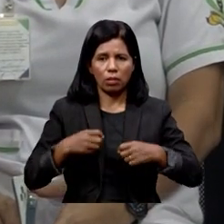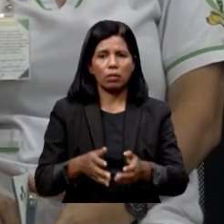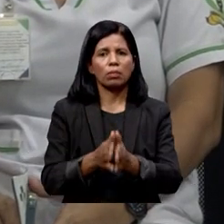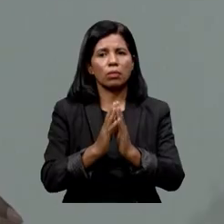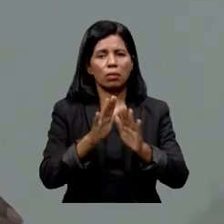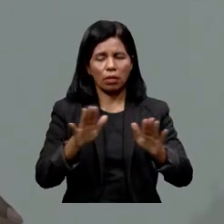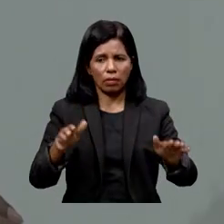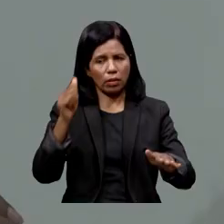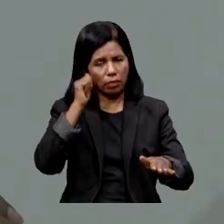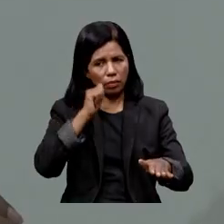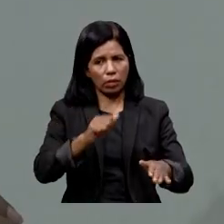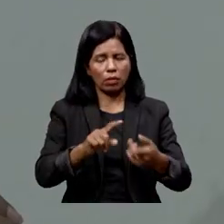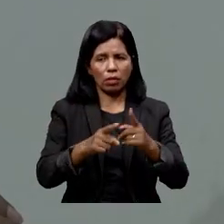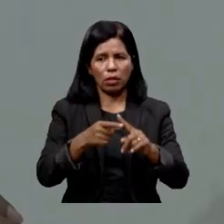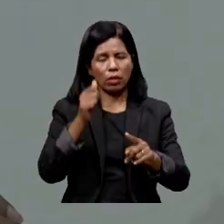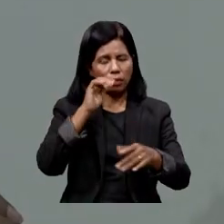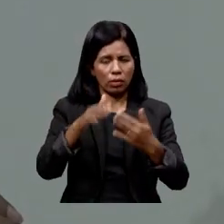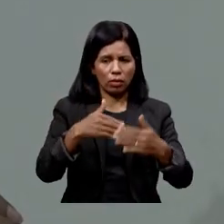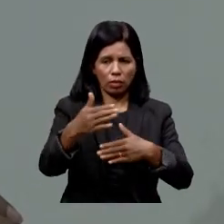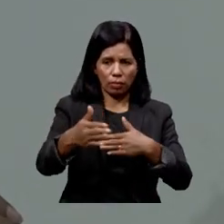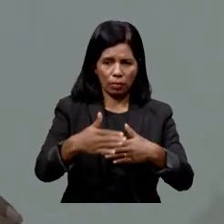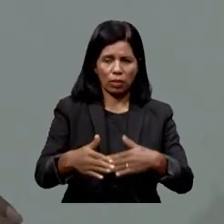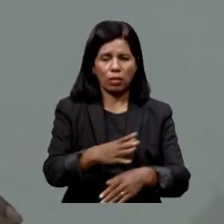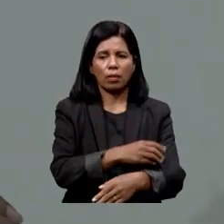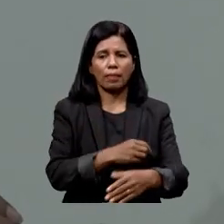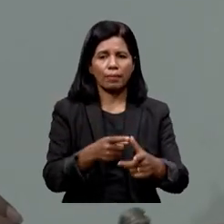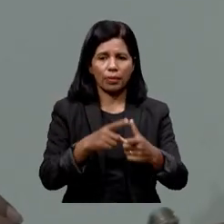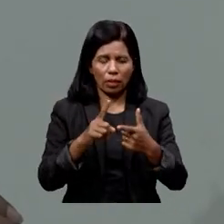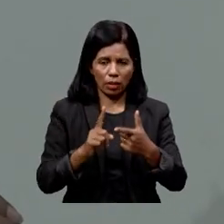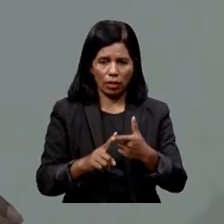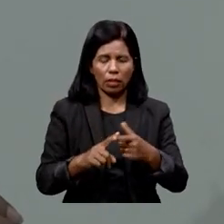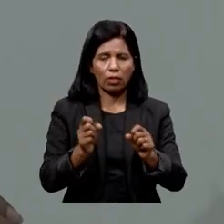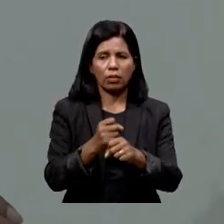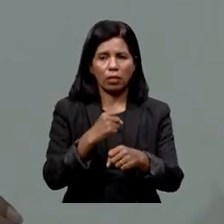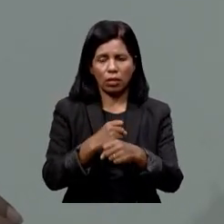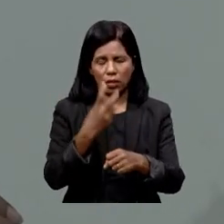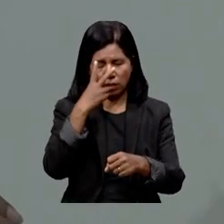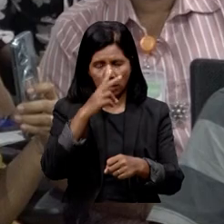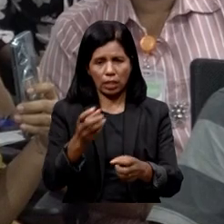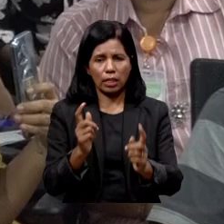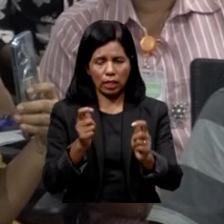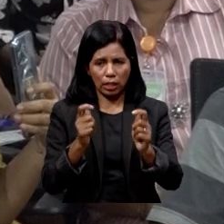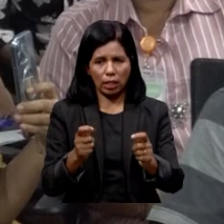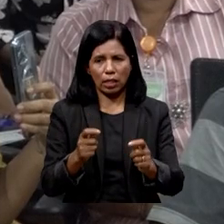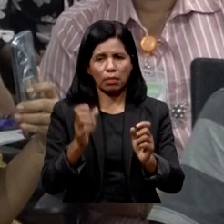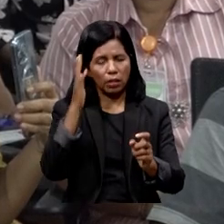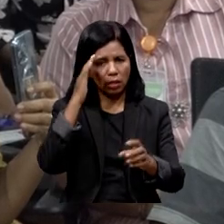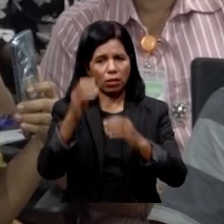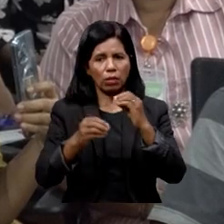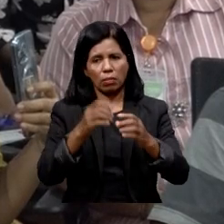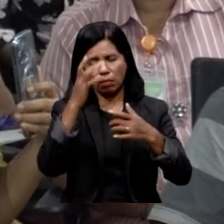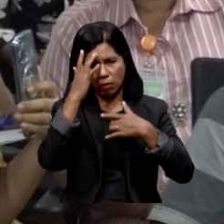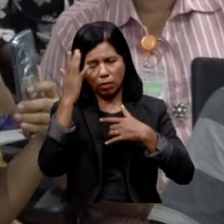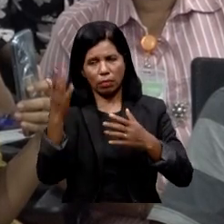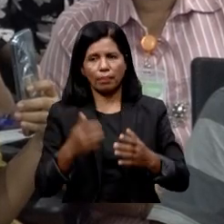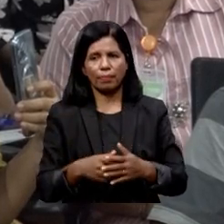subalabare feto no ina feto sira, atu hakbesig amba centro colposcopia, o de halo restreio, atu nune bele hatene kona bamora se refere.